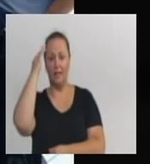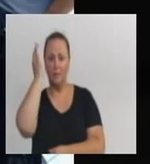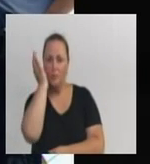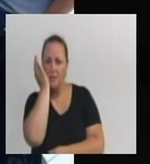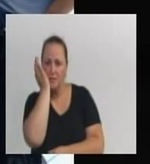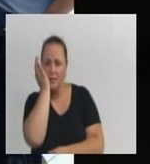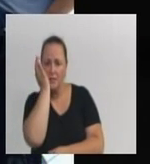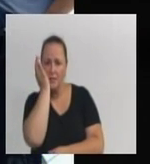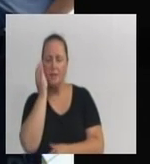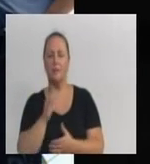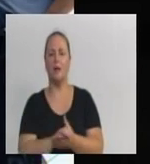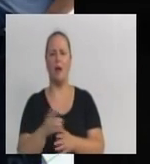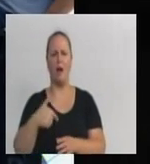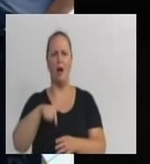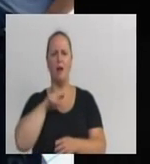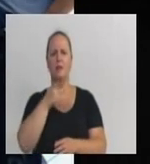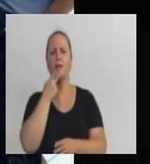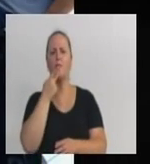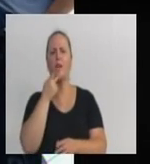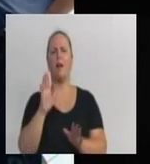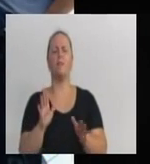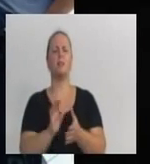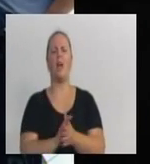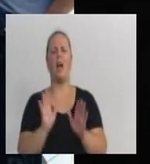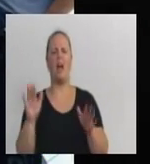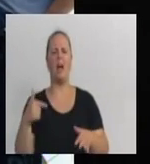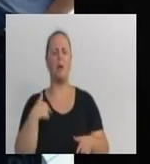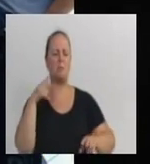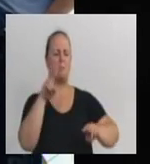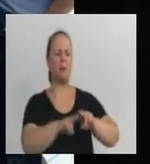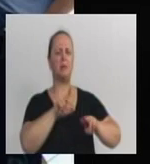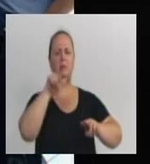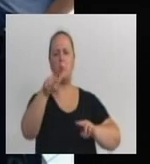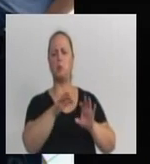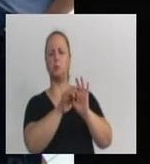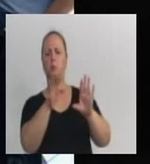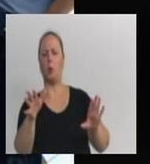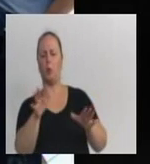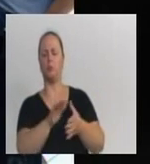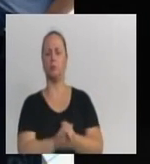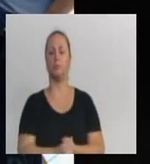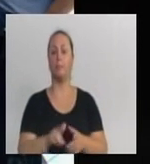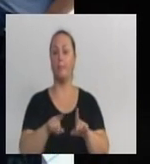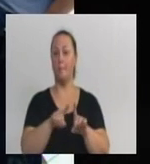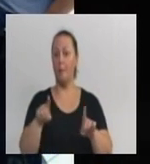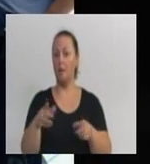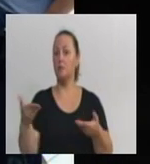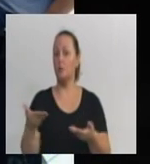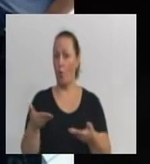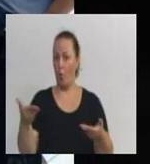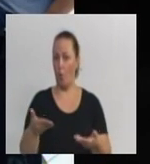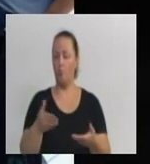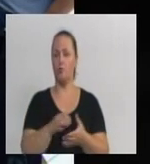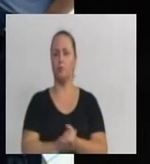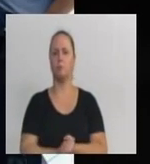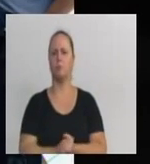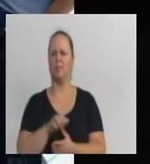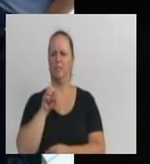nada. Né? E por isso se discute, inclusive, a redução da maioridade penal. Mas hoje, ele diz que se prende um